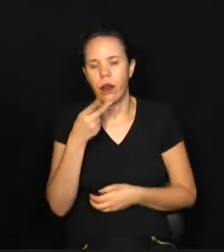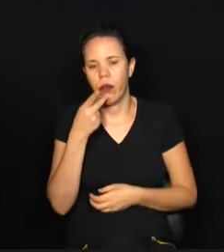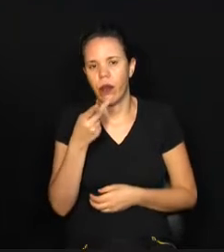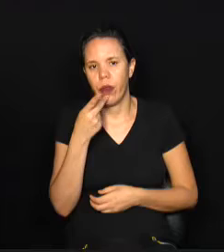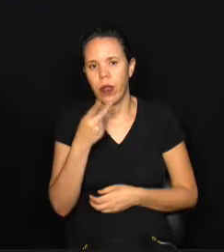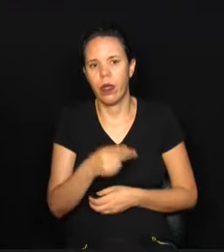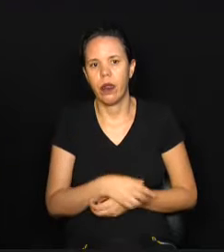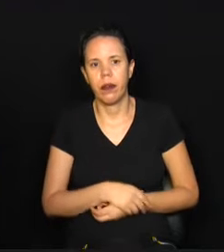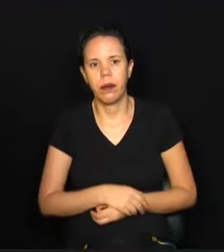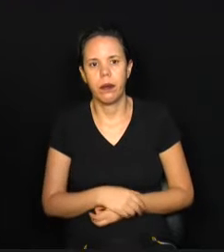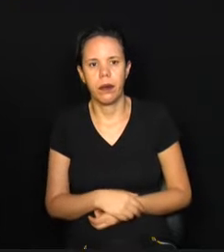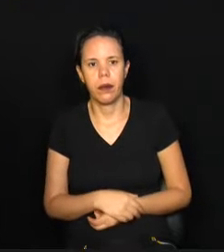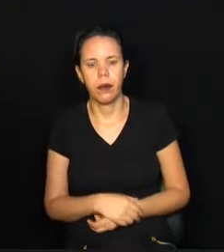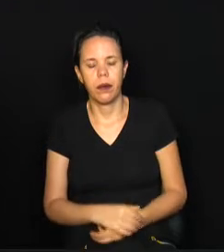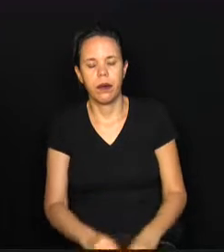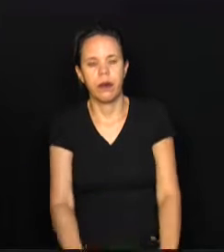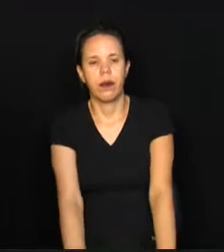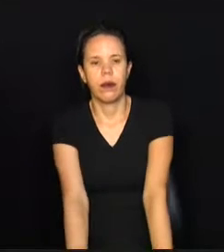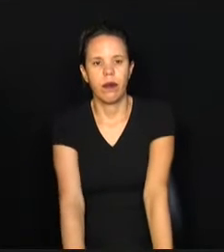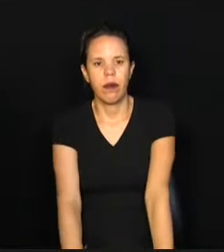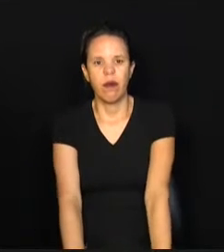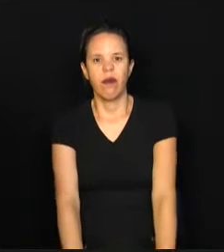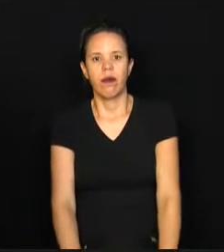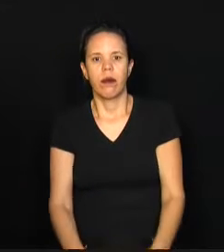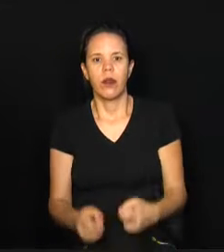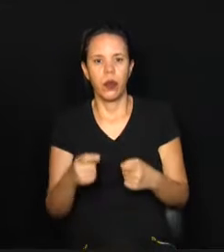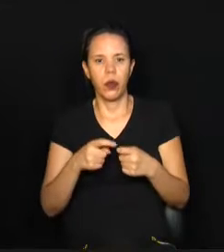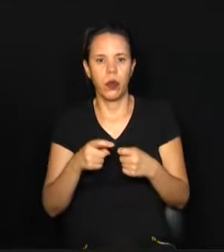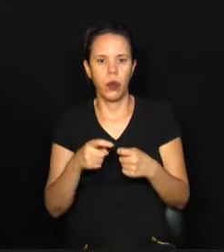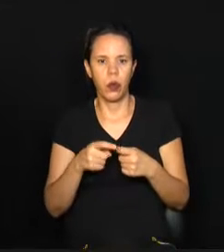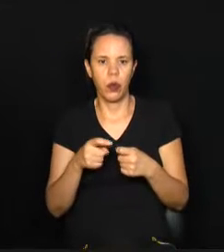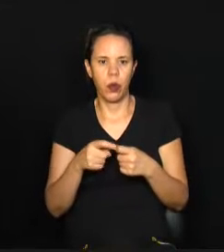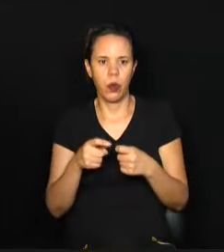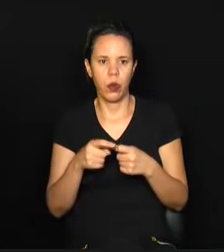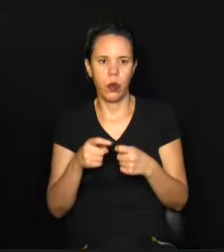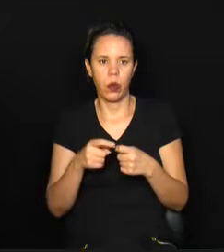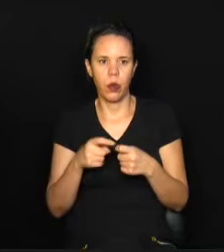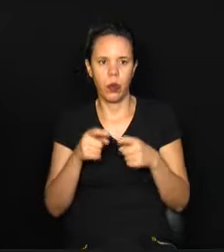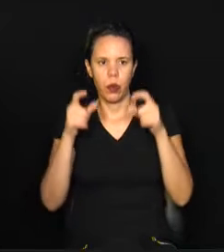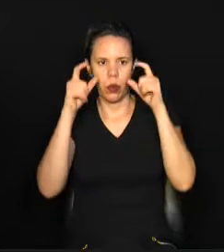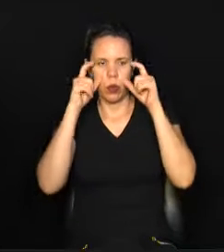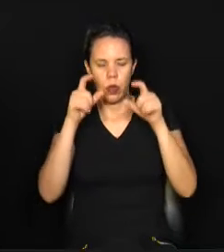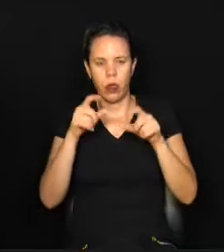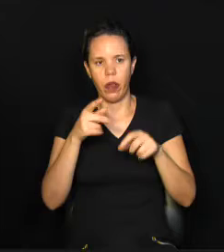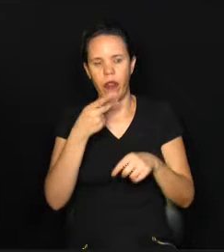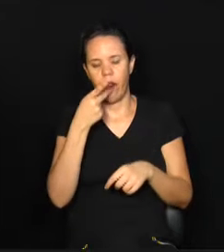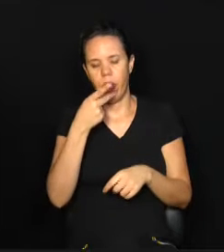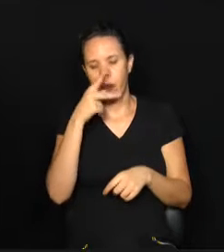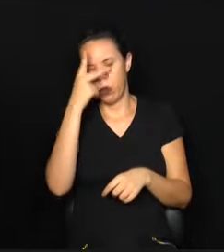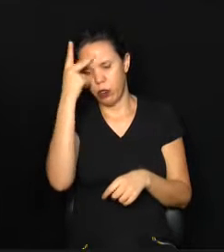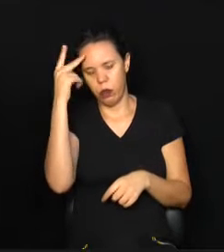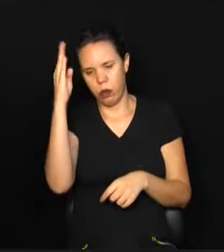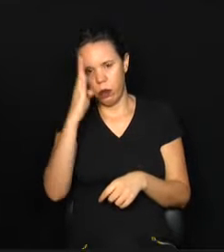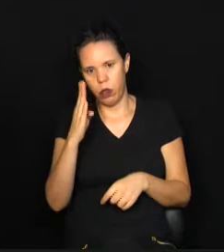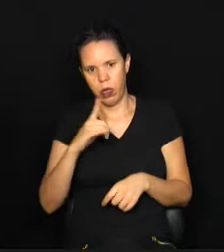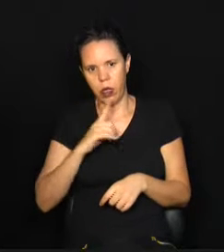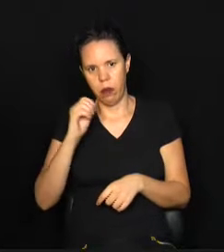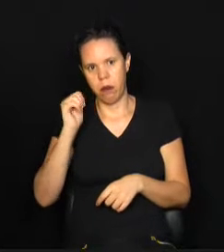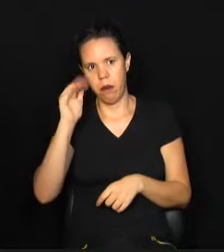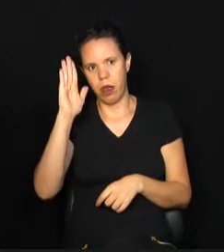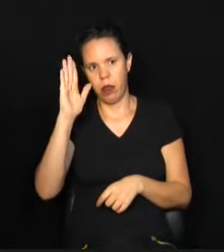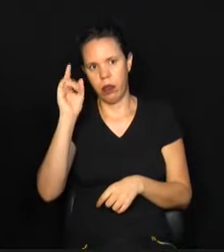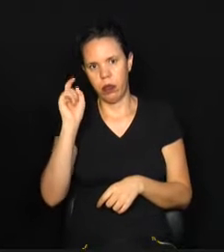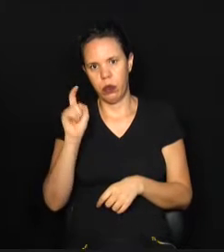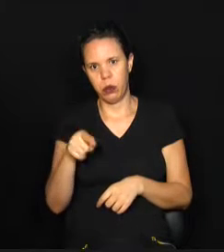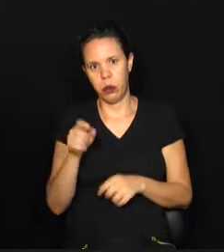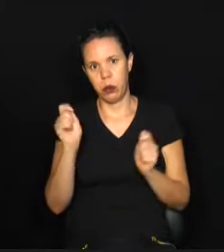falou, que os médicos normalmente dizem que o olho do brasileiro tem mais de 1.000, é